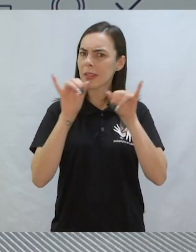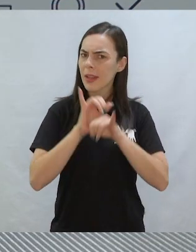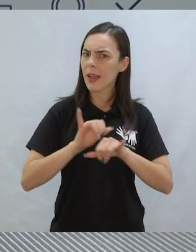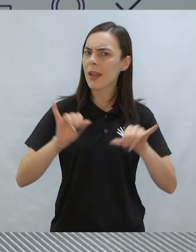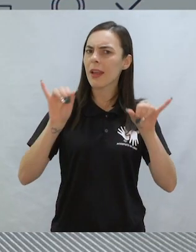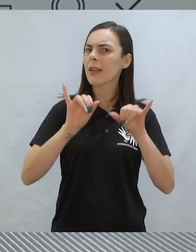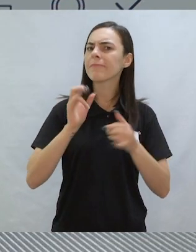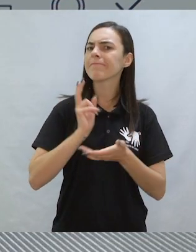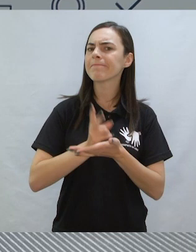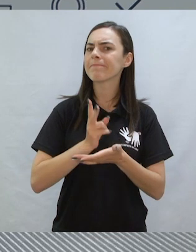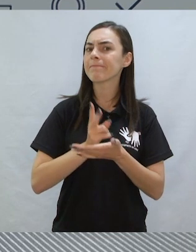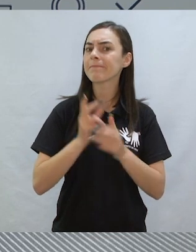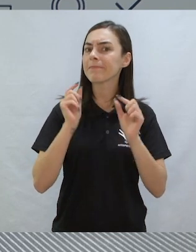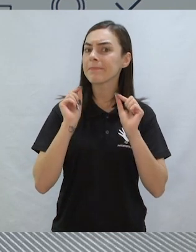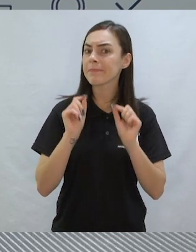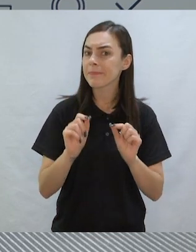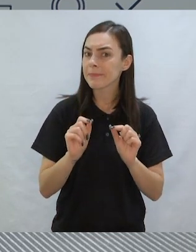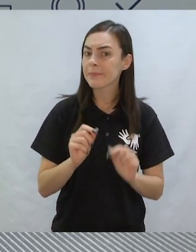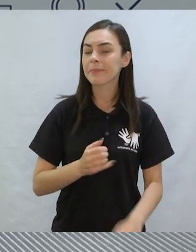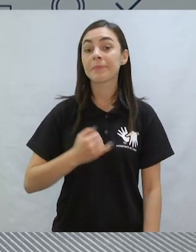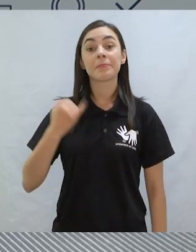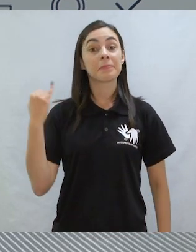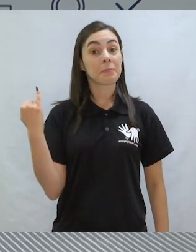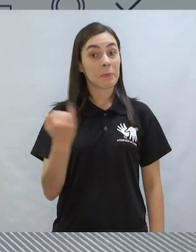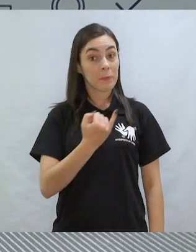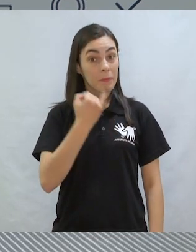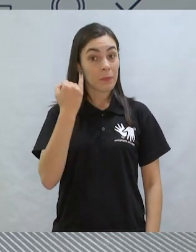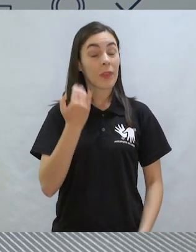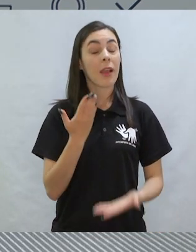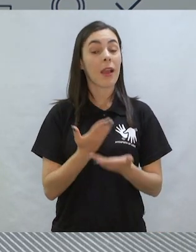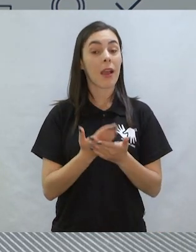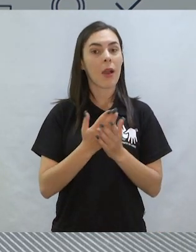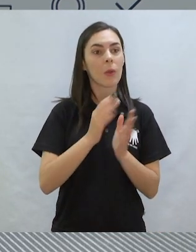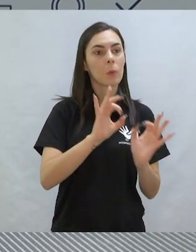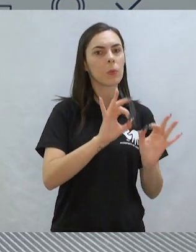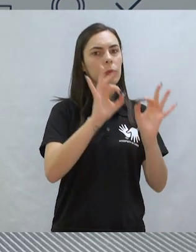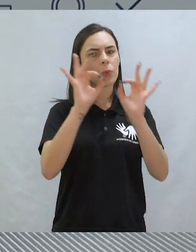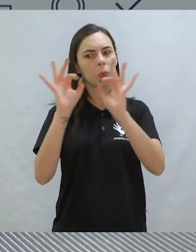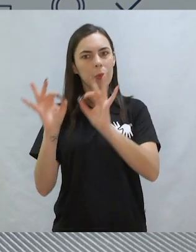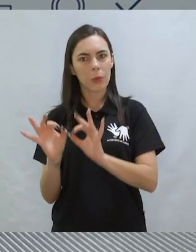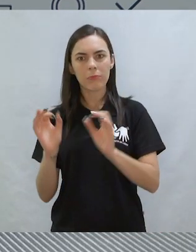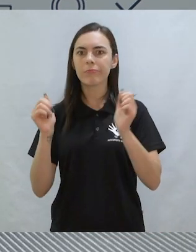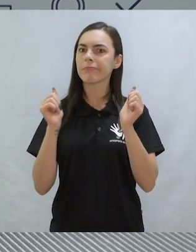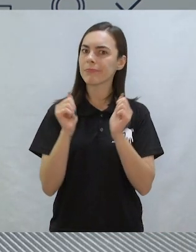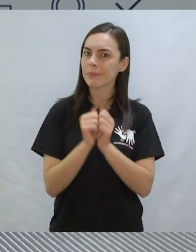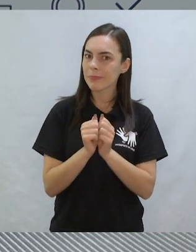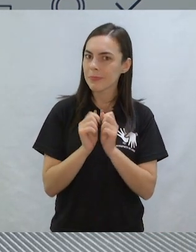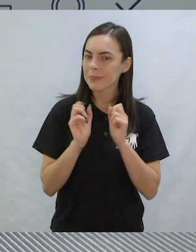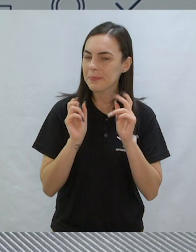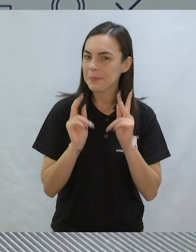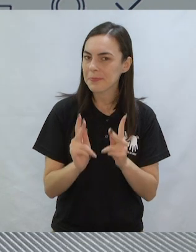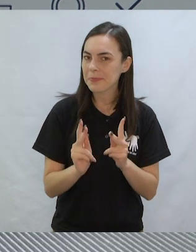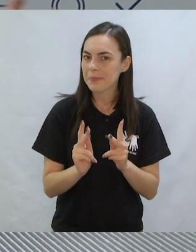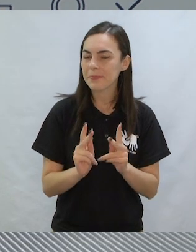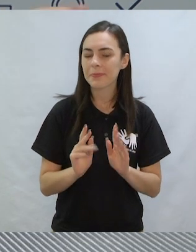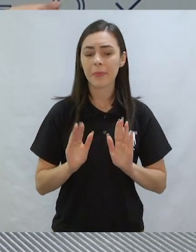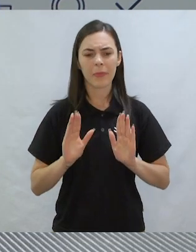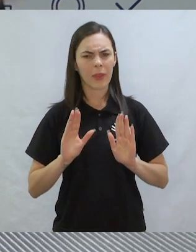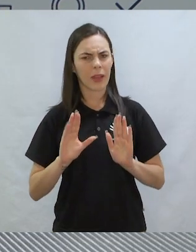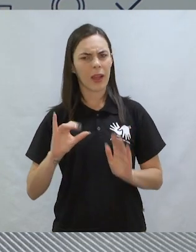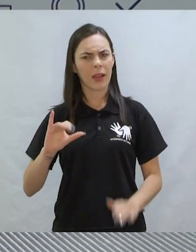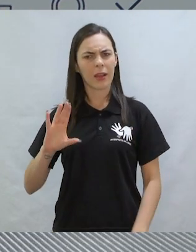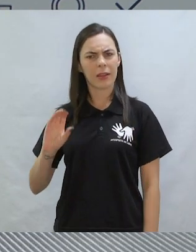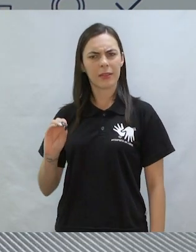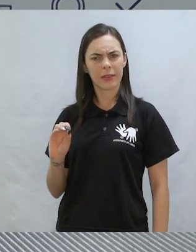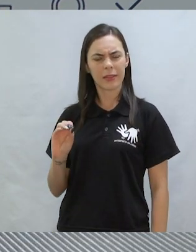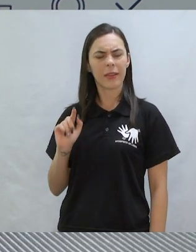aquele recadinho de sempre. Vamos ficar juntos até o final da nossa aula, ok? Só que daí